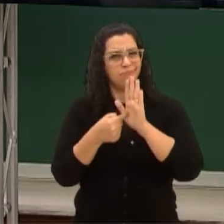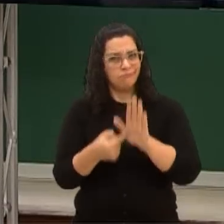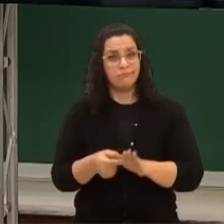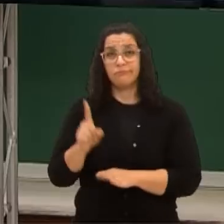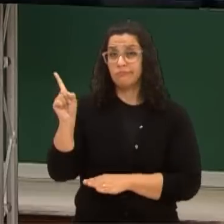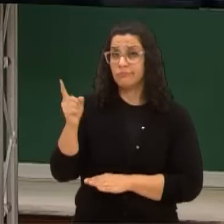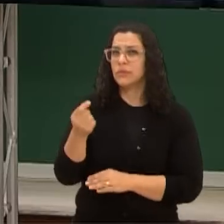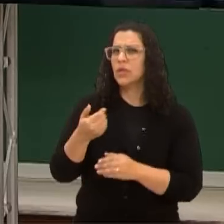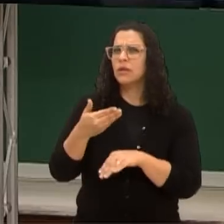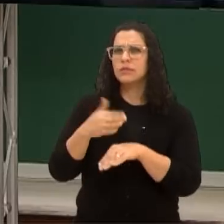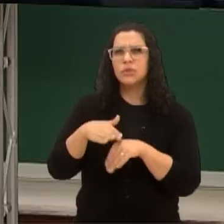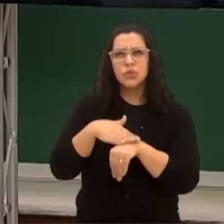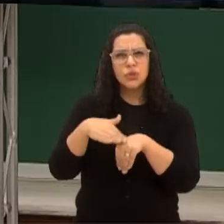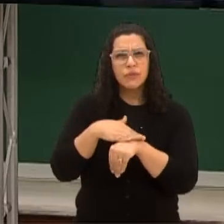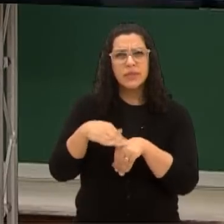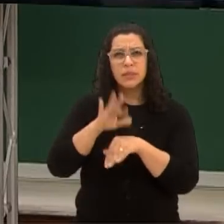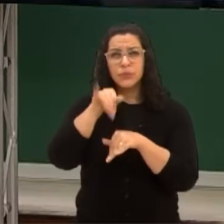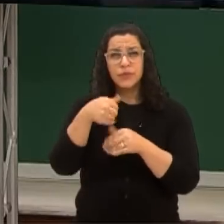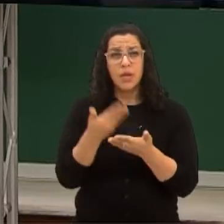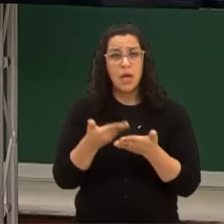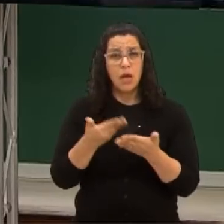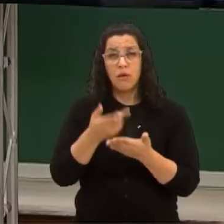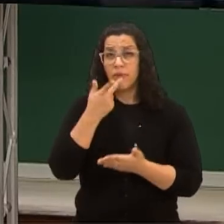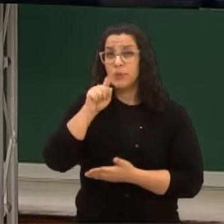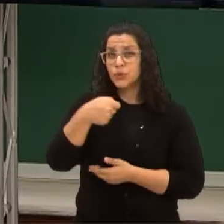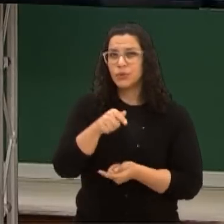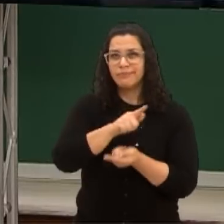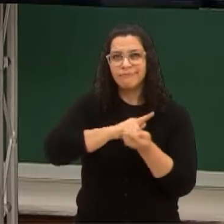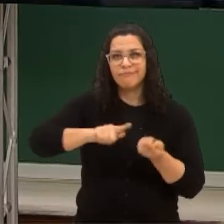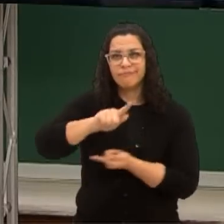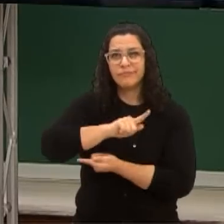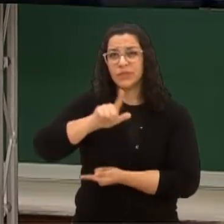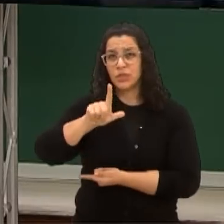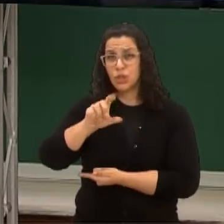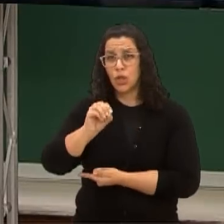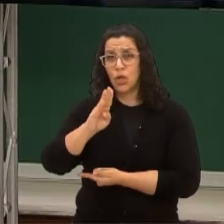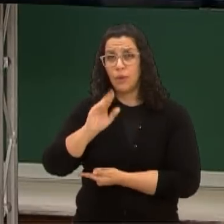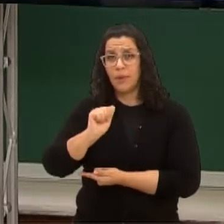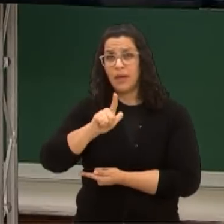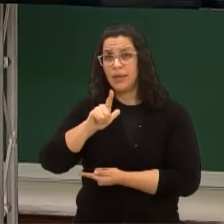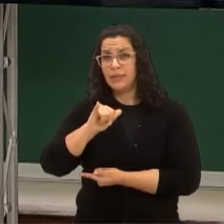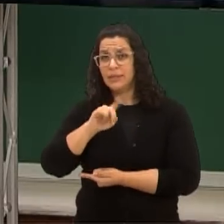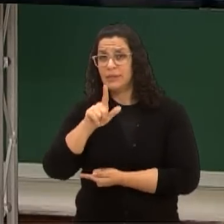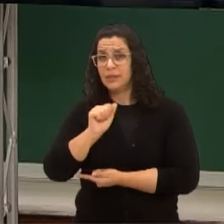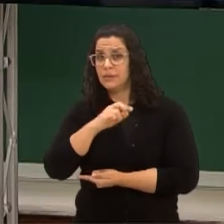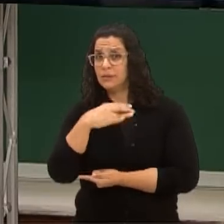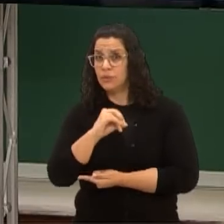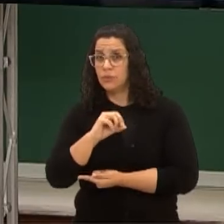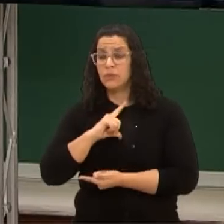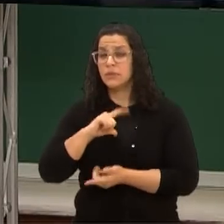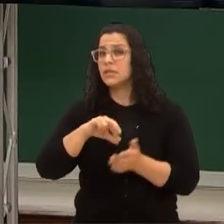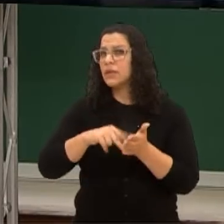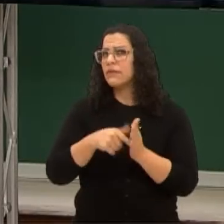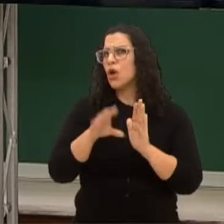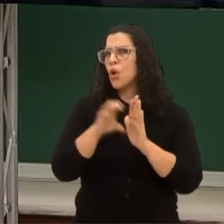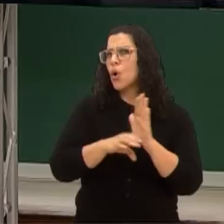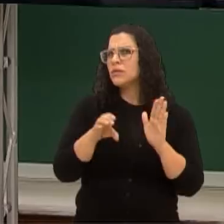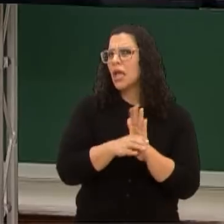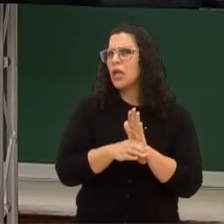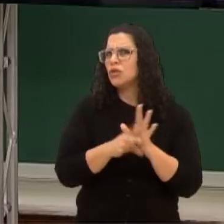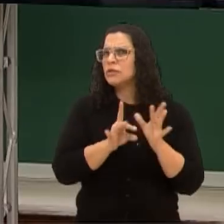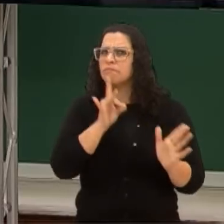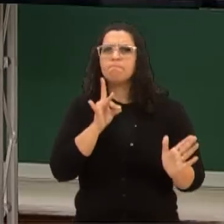Bom, conversamos no final da aula anterior sobre globalização e eu disse para vocês que a globalização não tem um